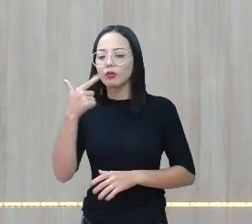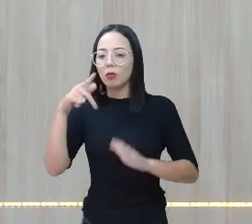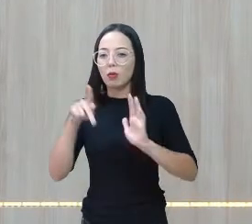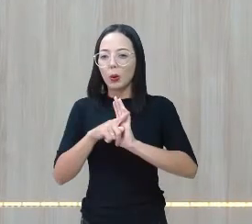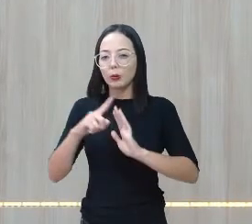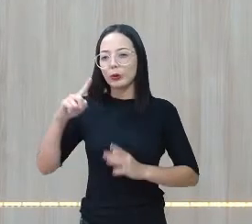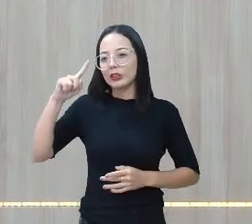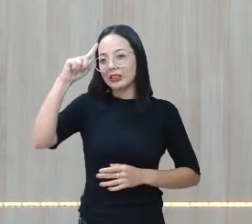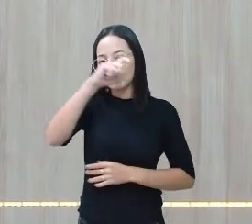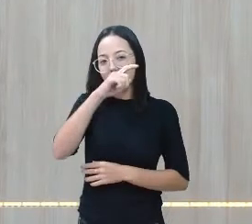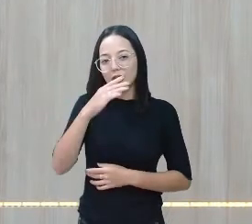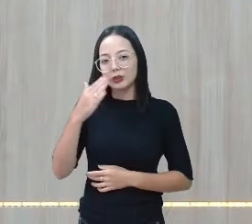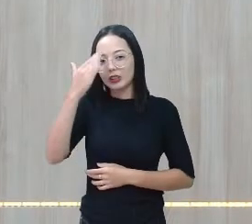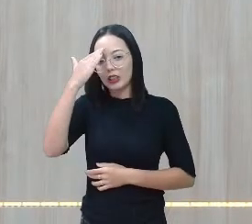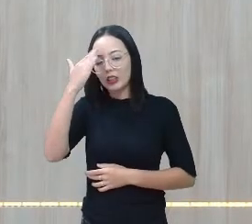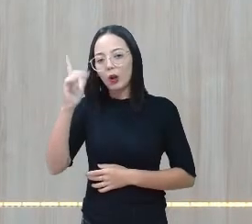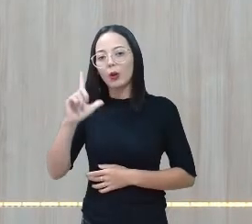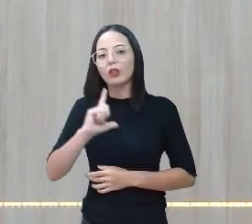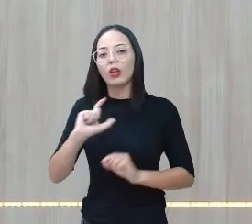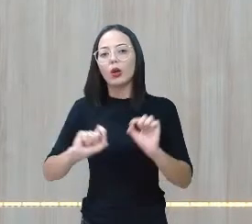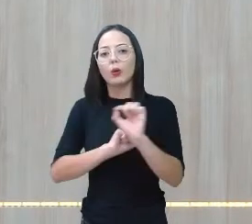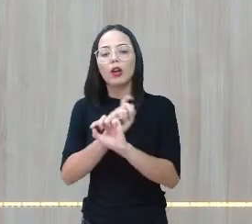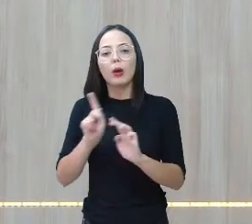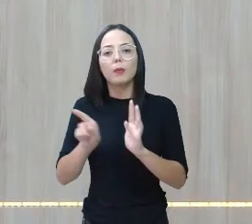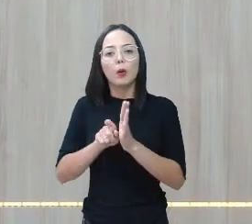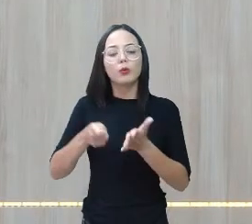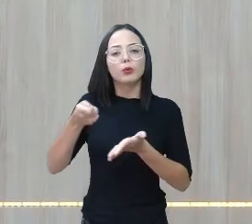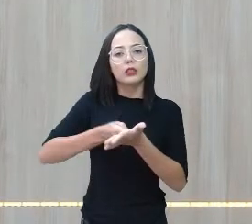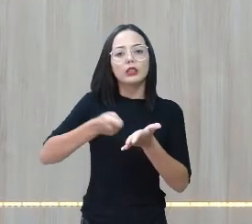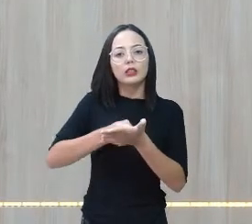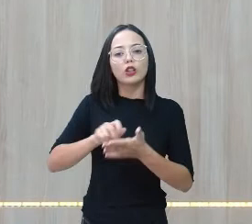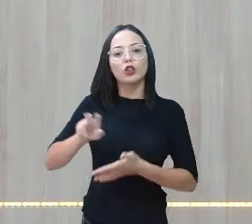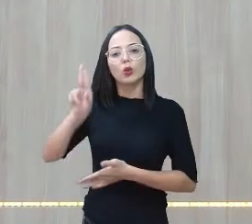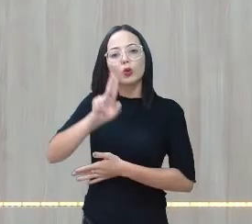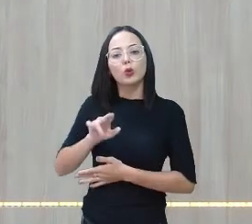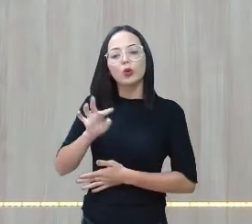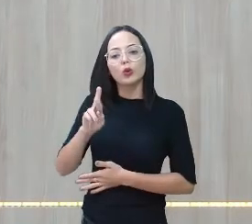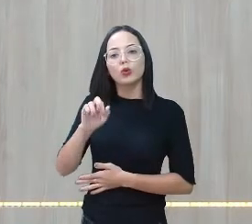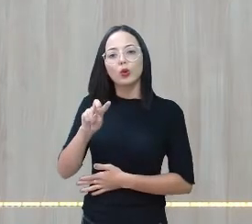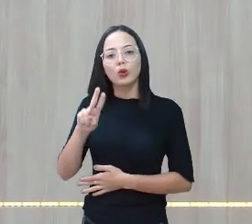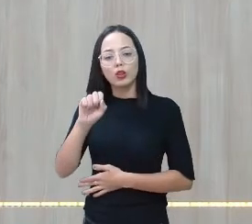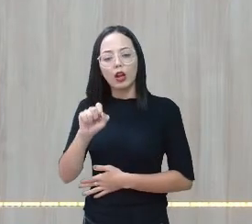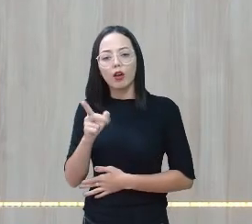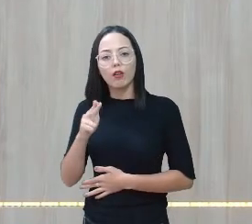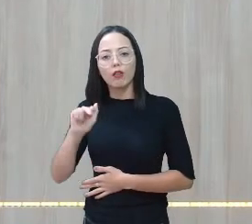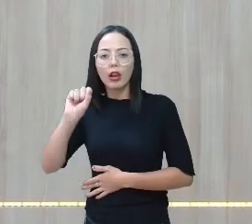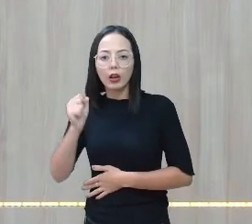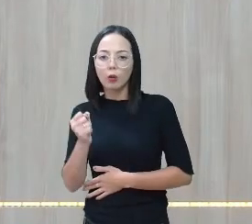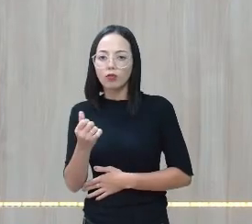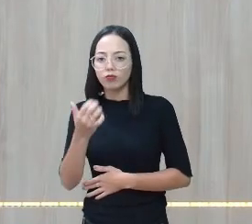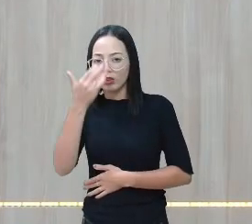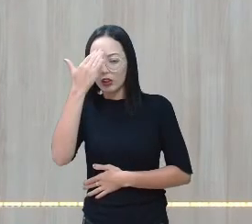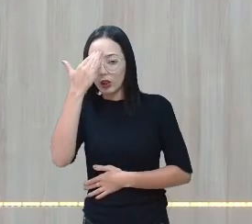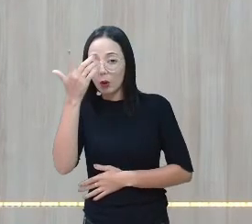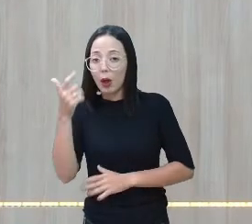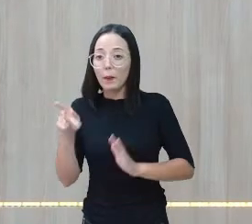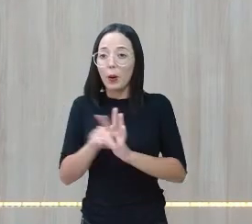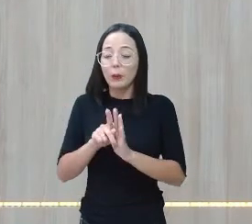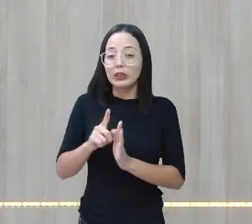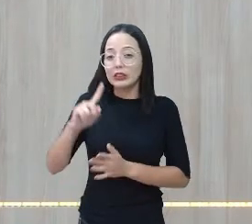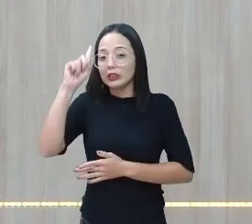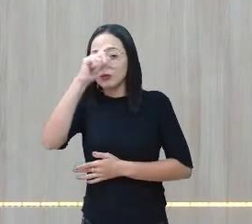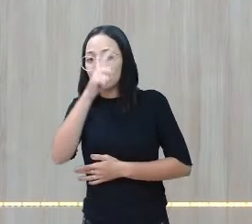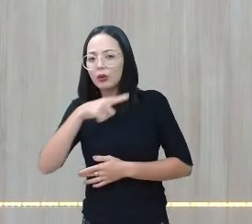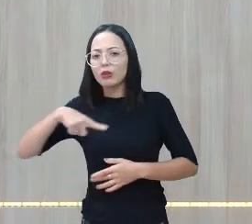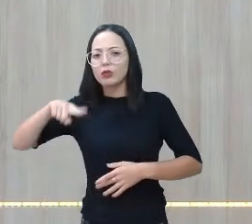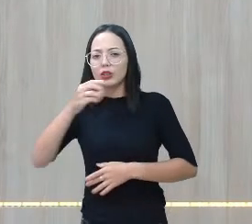difíceis assim aos ouvidos, a gente tem a insistência aí no uso de trava-línguas. Será que eu falei bem o trava-língua anterior? Será que eu engasguei? E vocês